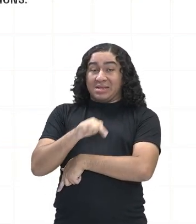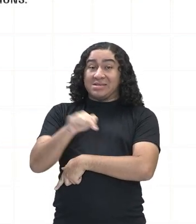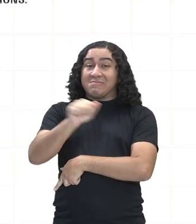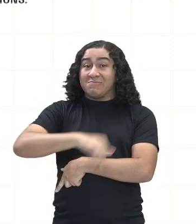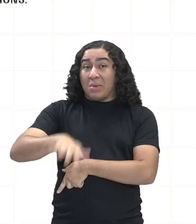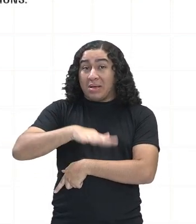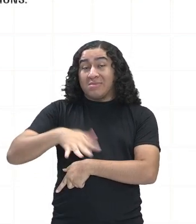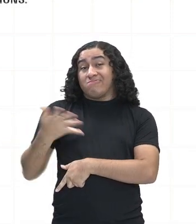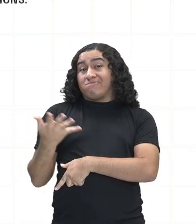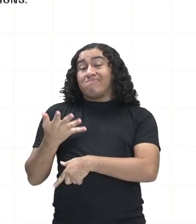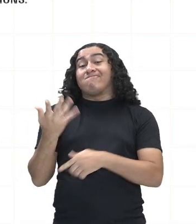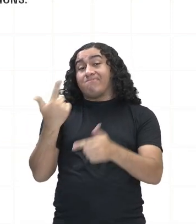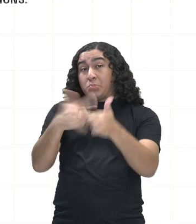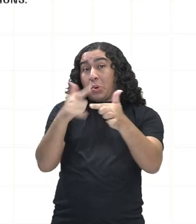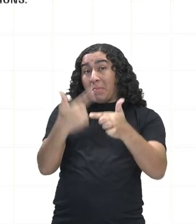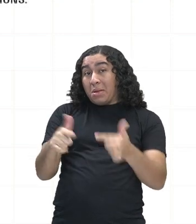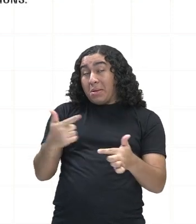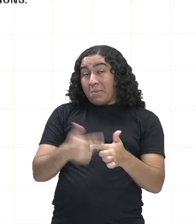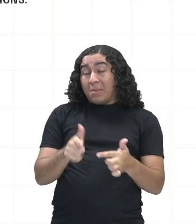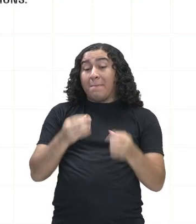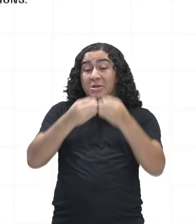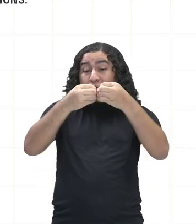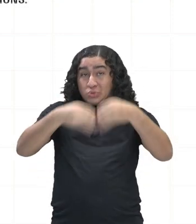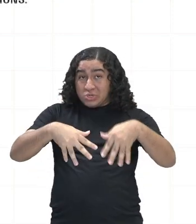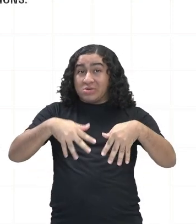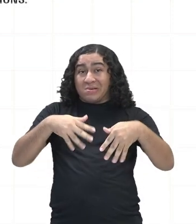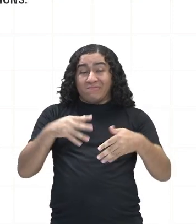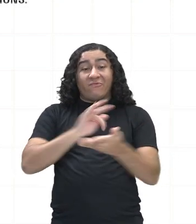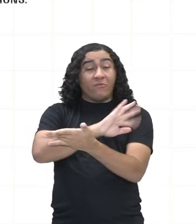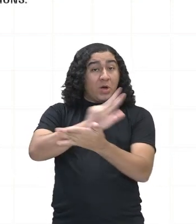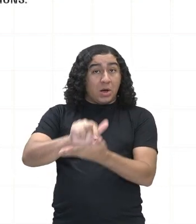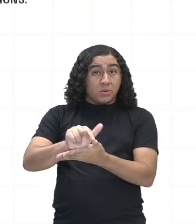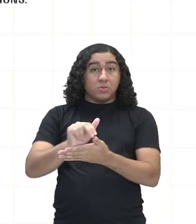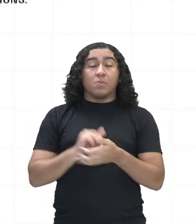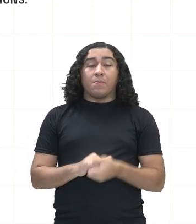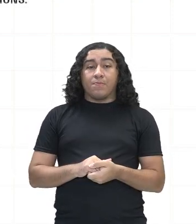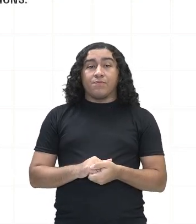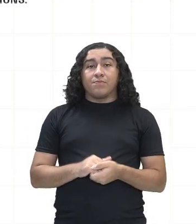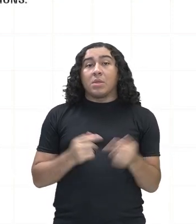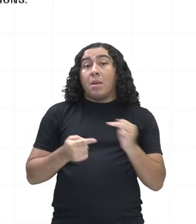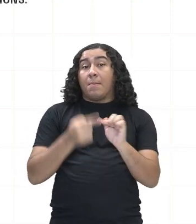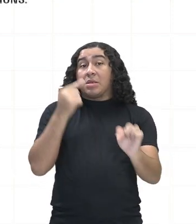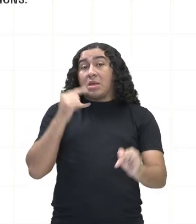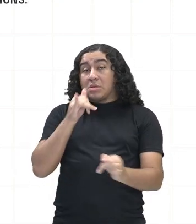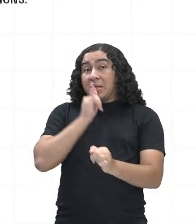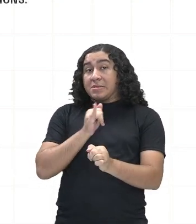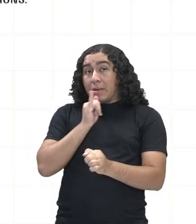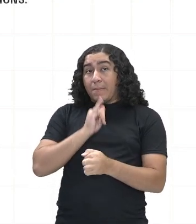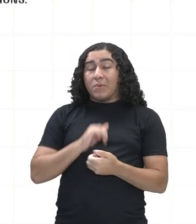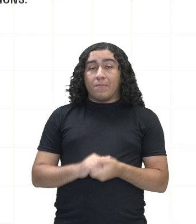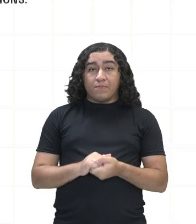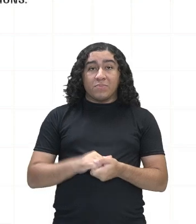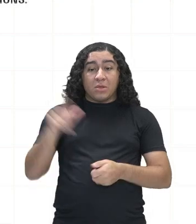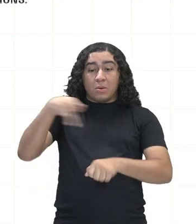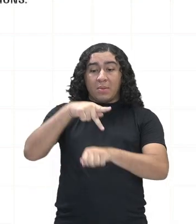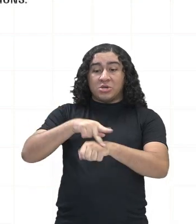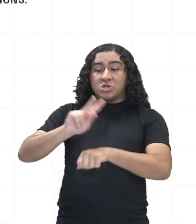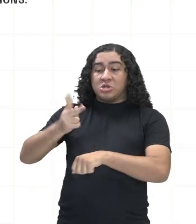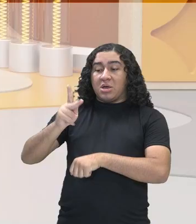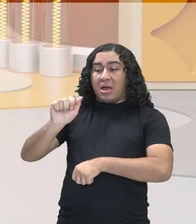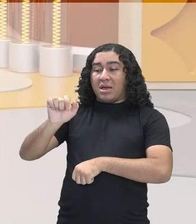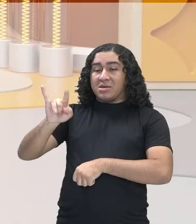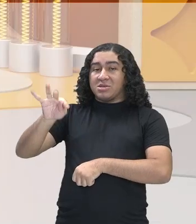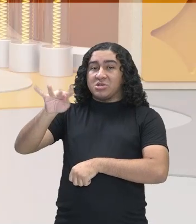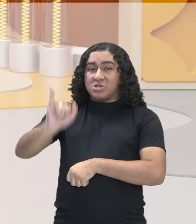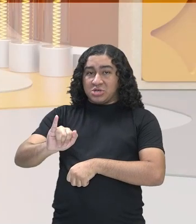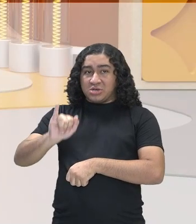lugares. Então, os desastres naturais prejudicam muitas pessoas. Alguns anos atrás, por exemplo, no Haiti, que é um país da América Central,